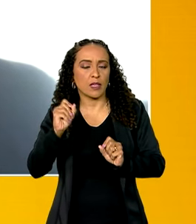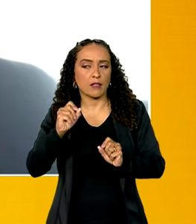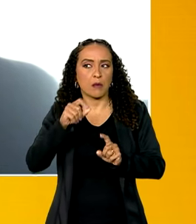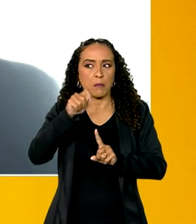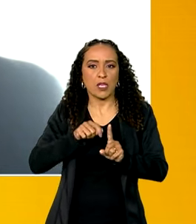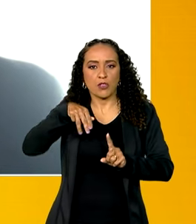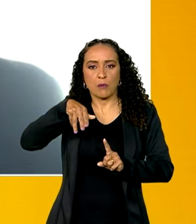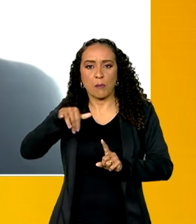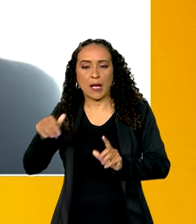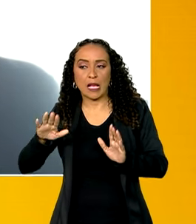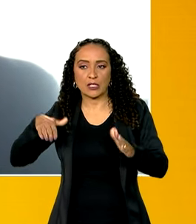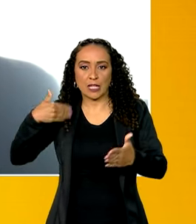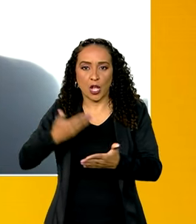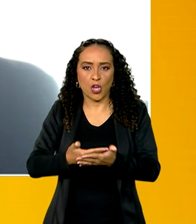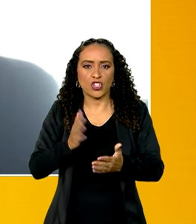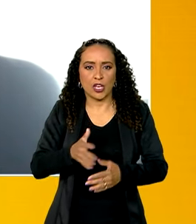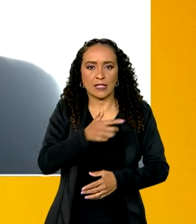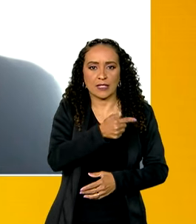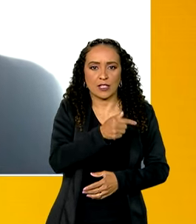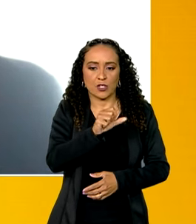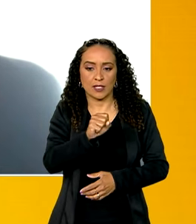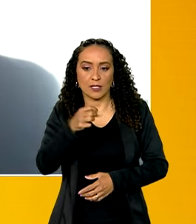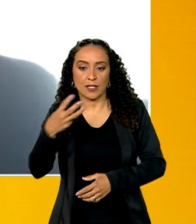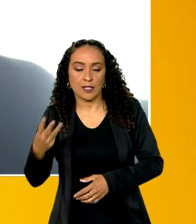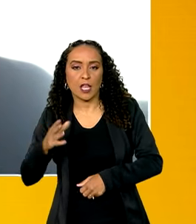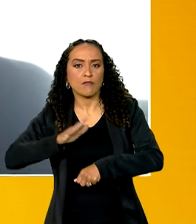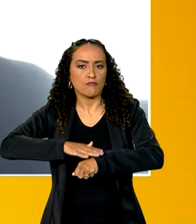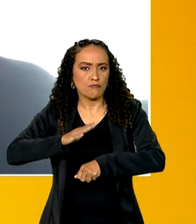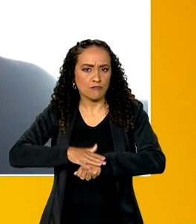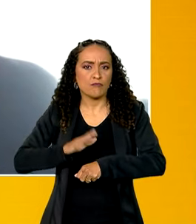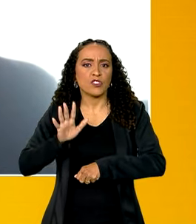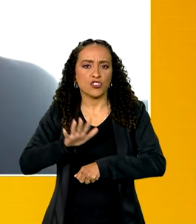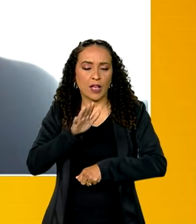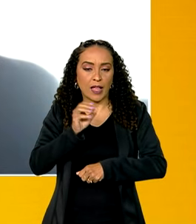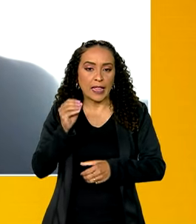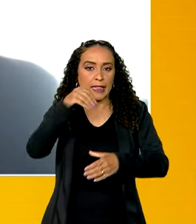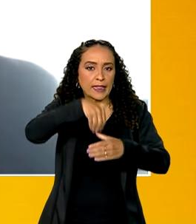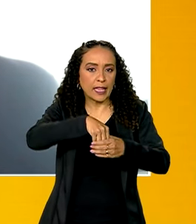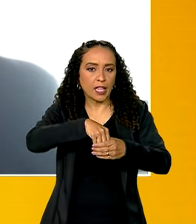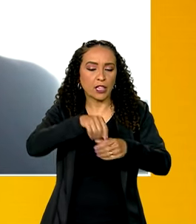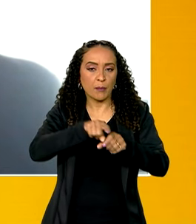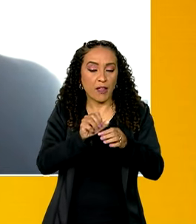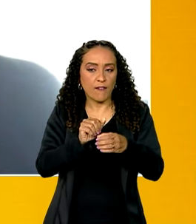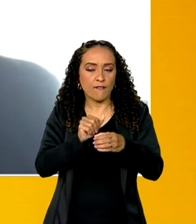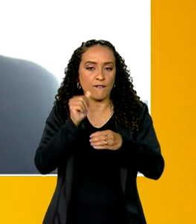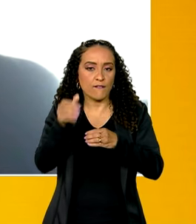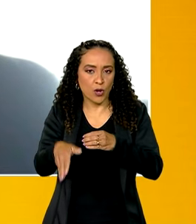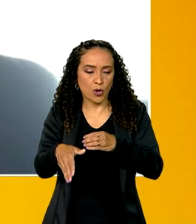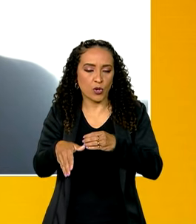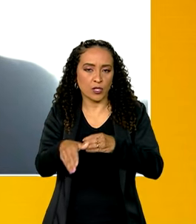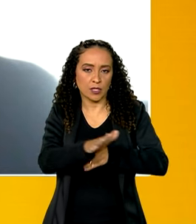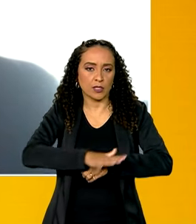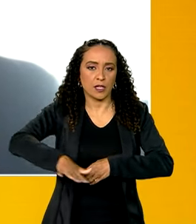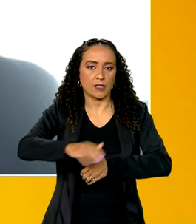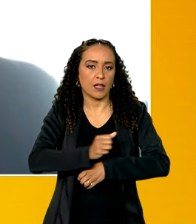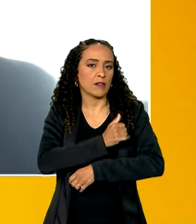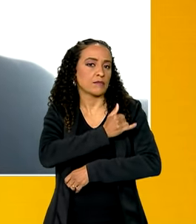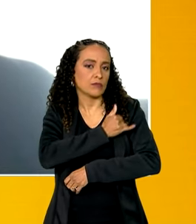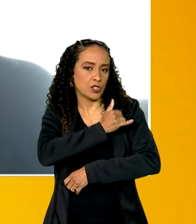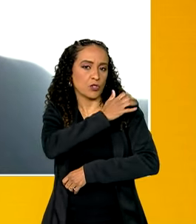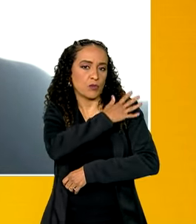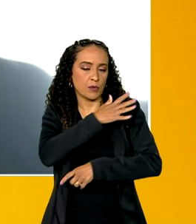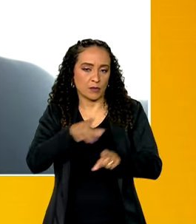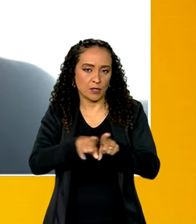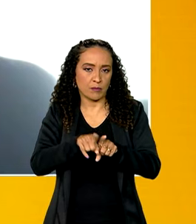até agora a gente já realizou 783 operações dentro e fora da terra indígena, né? Para ter esse resultado da redução